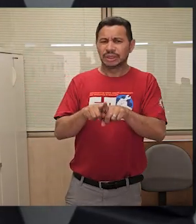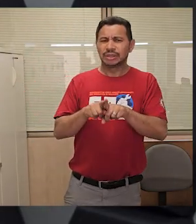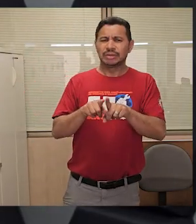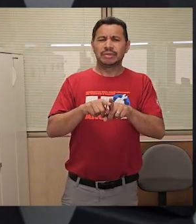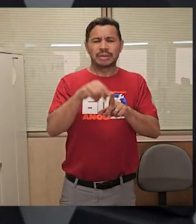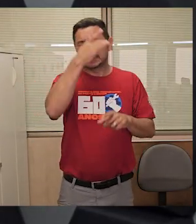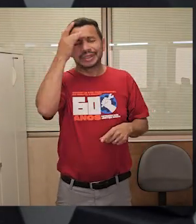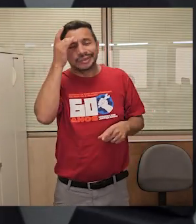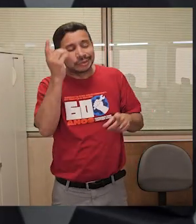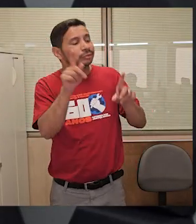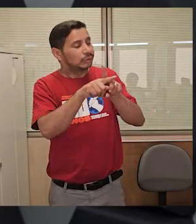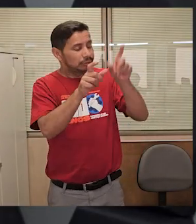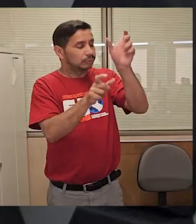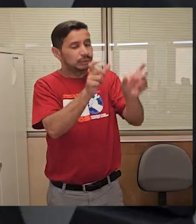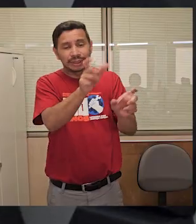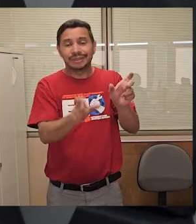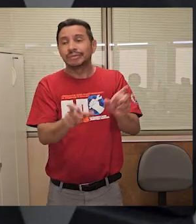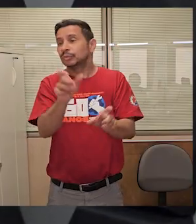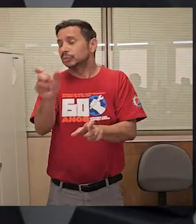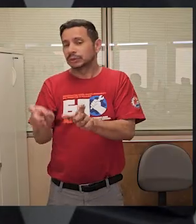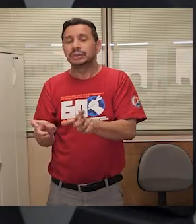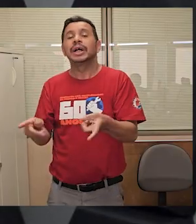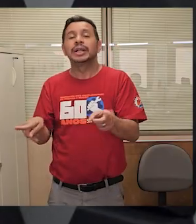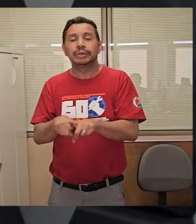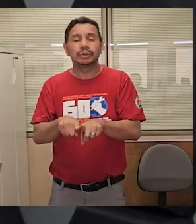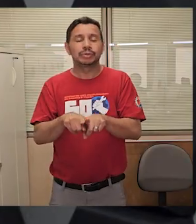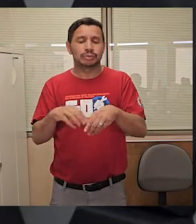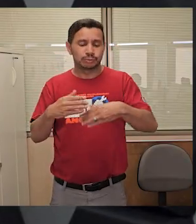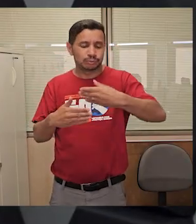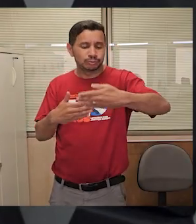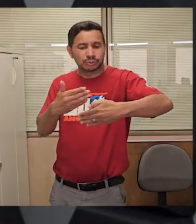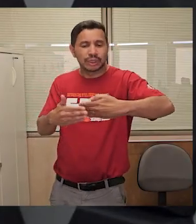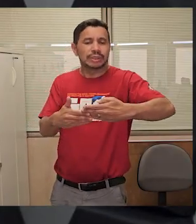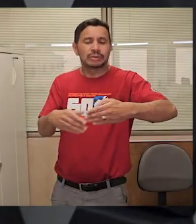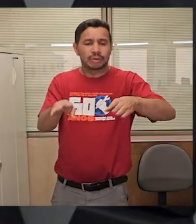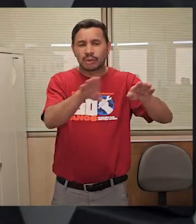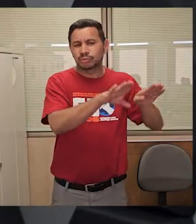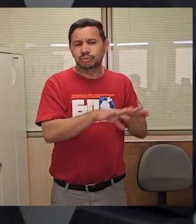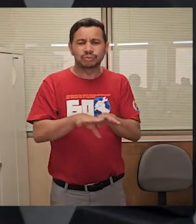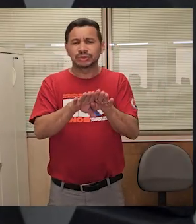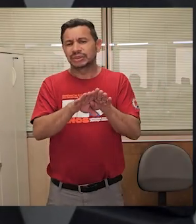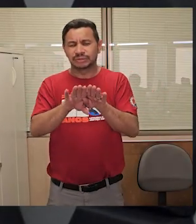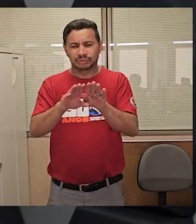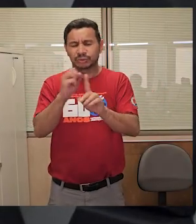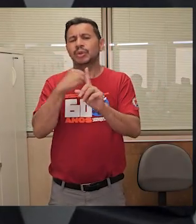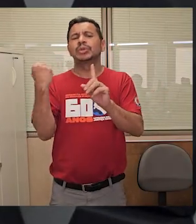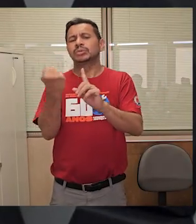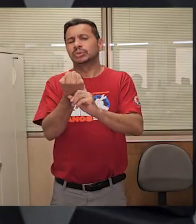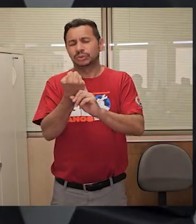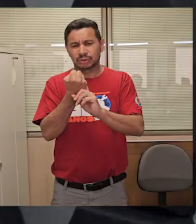que têm, inclusive, ligadas diretamente a uma construção de desigualdade social, né?